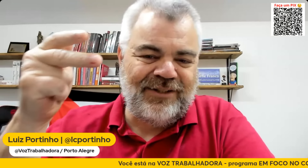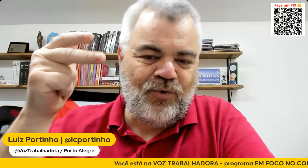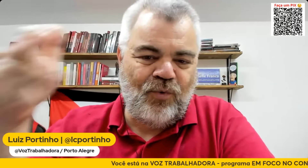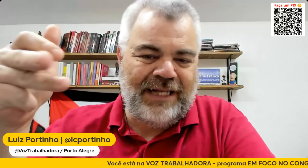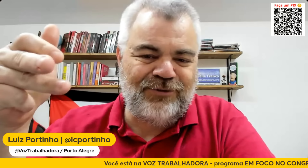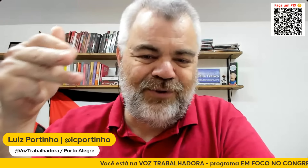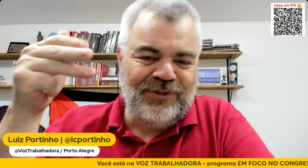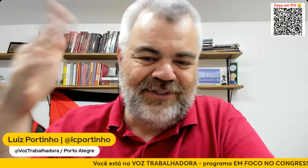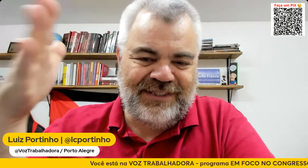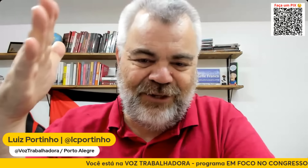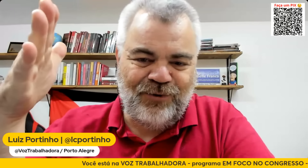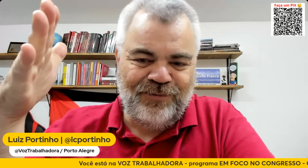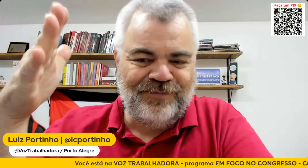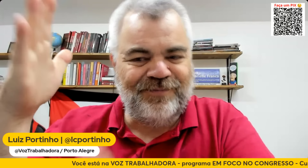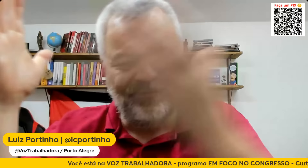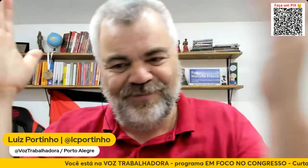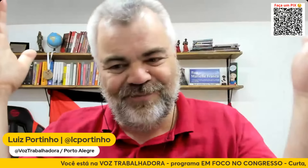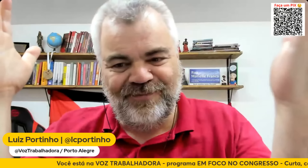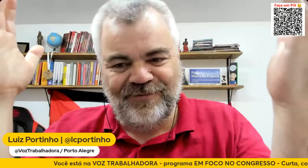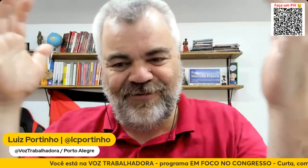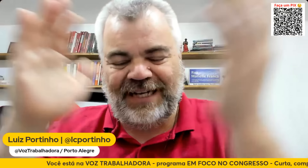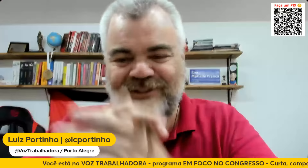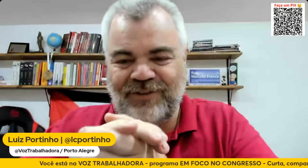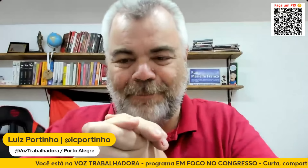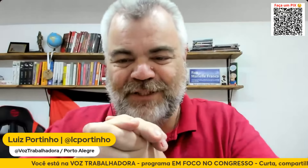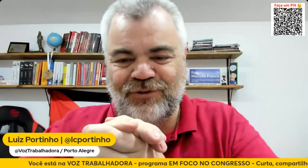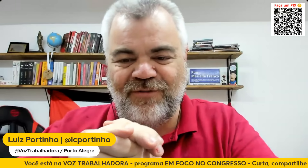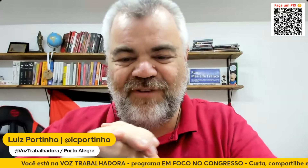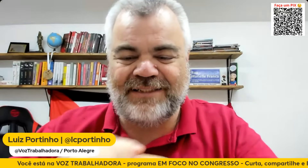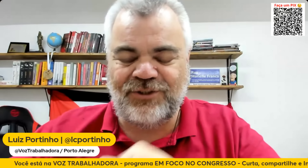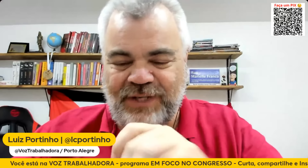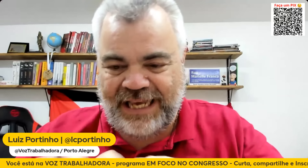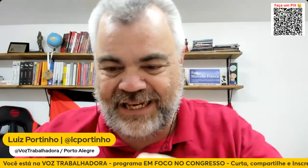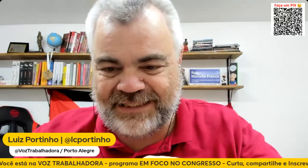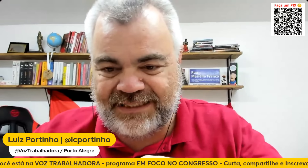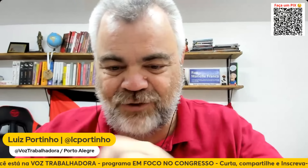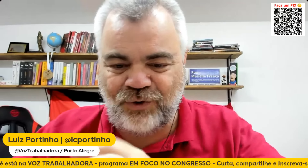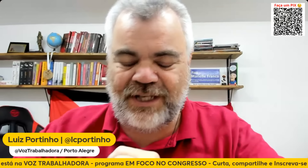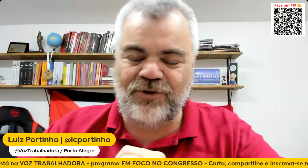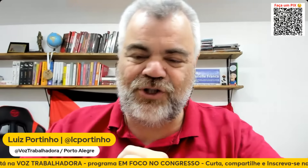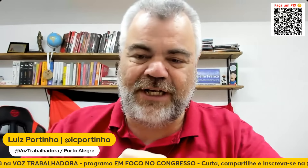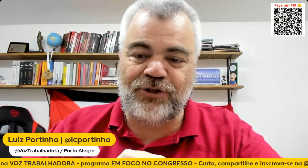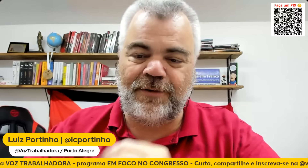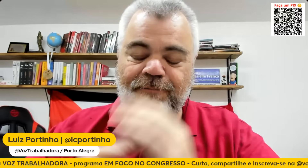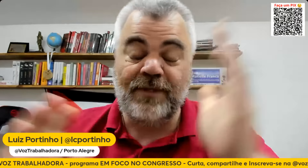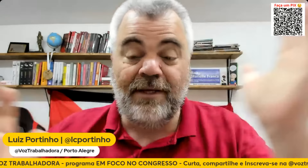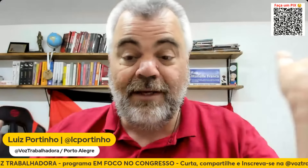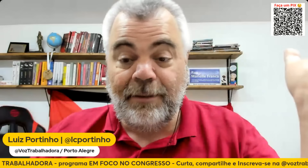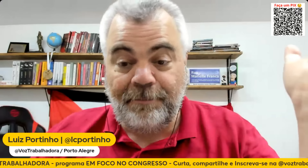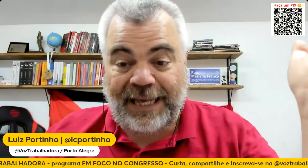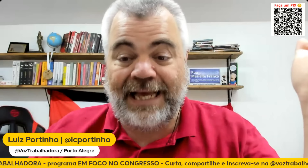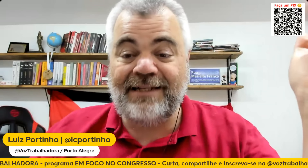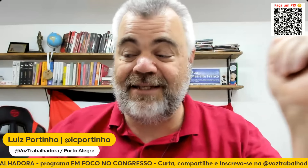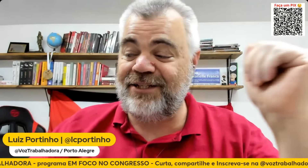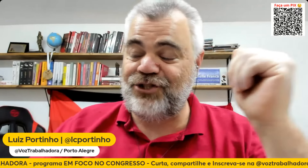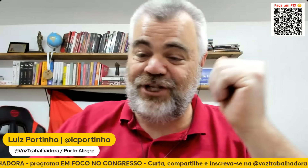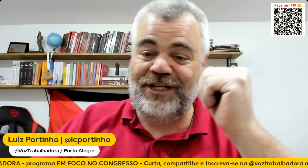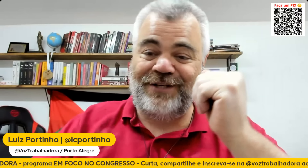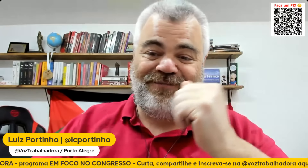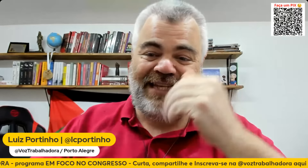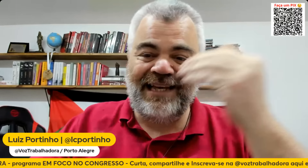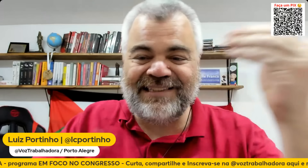3 4 5 fácil né pessoal fác quem é que acertou aqui no chat ó PL